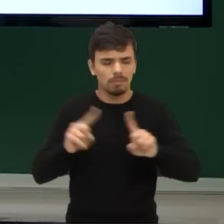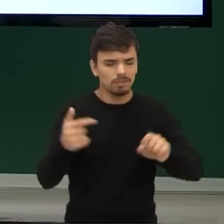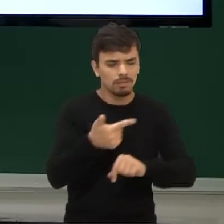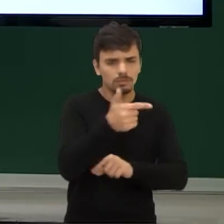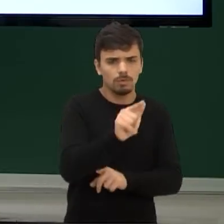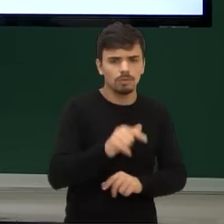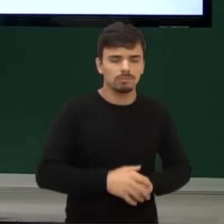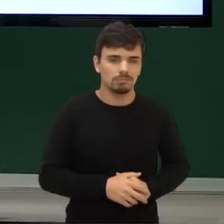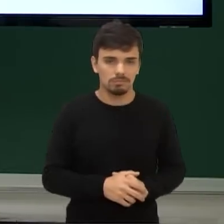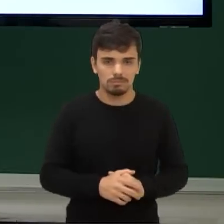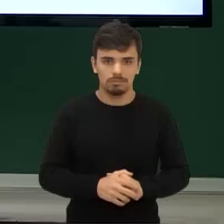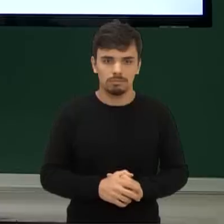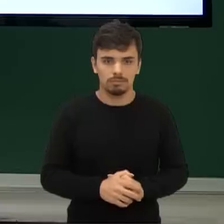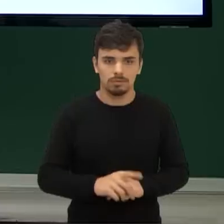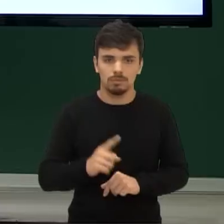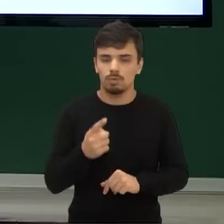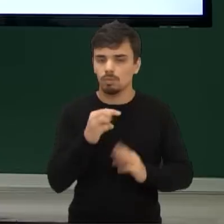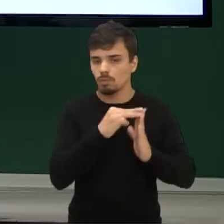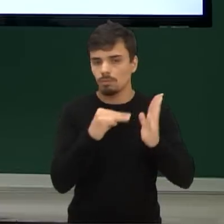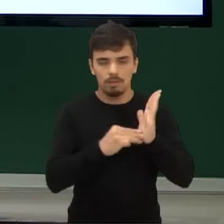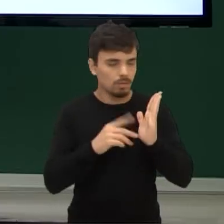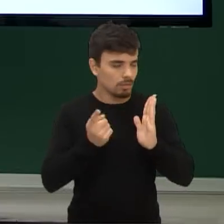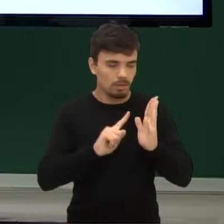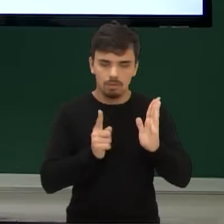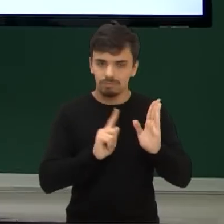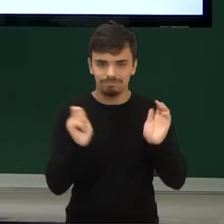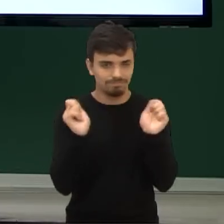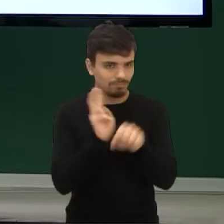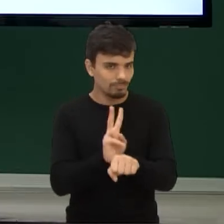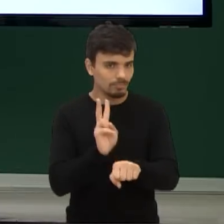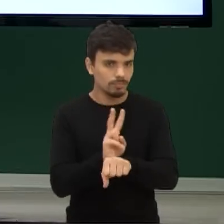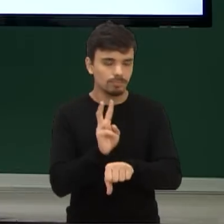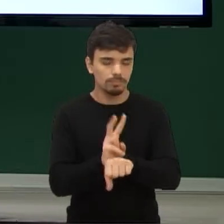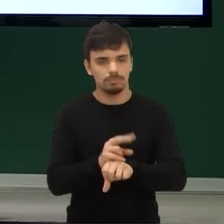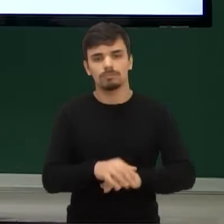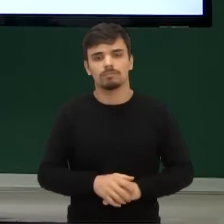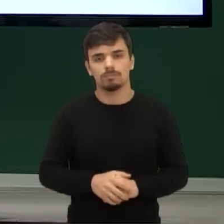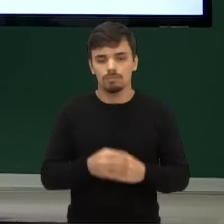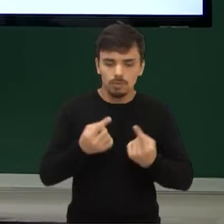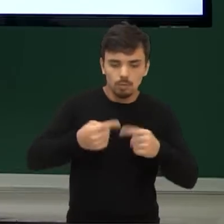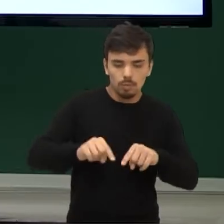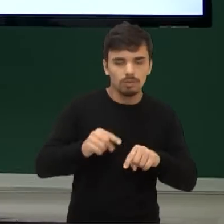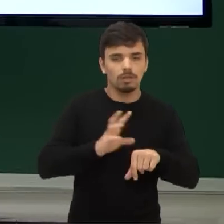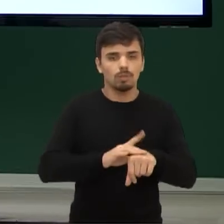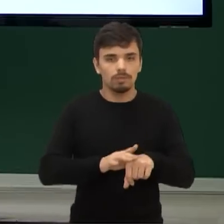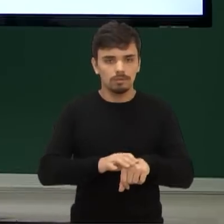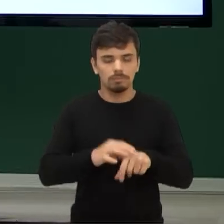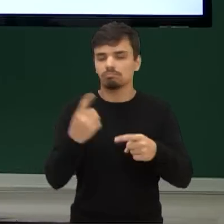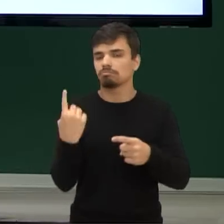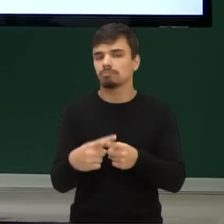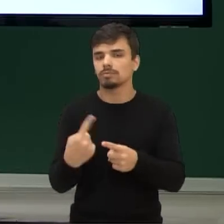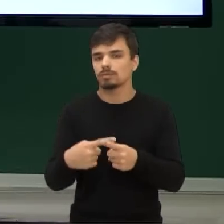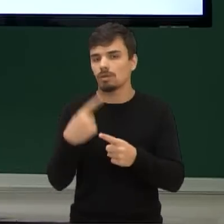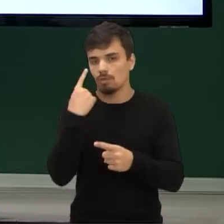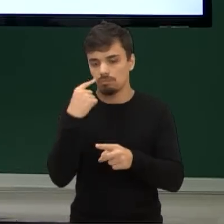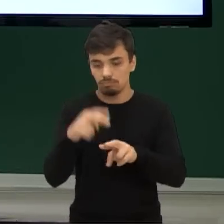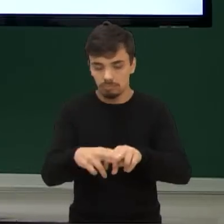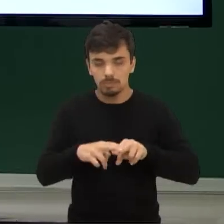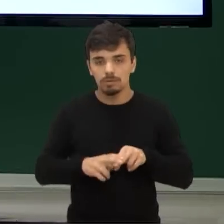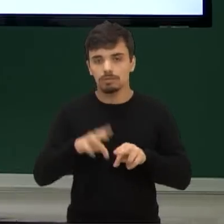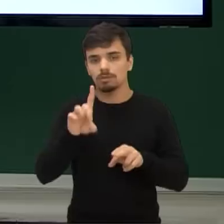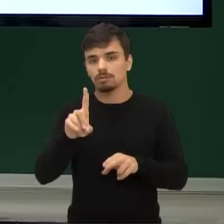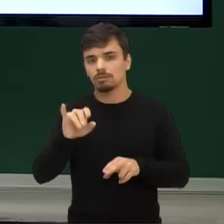outras? Os outros métodos que a gente viu não previnem contra as doenças. Por quê? No caso do